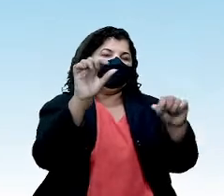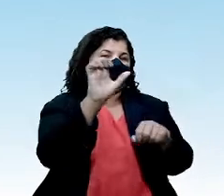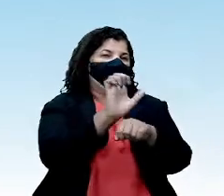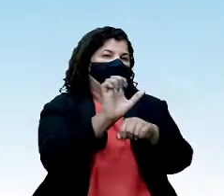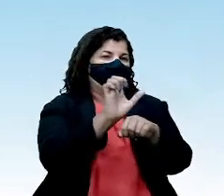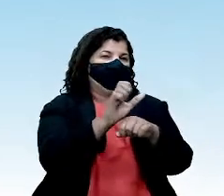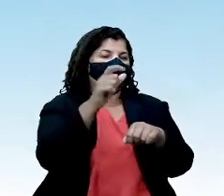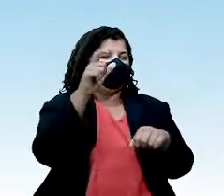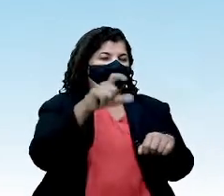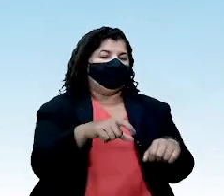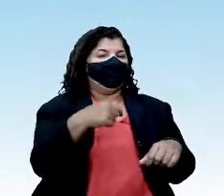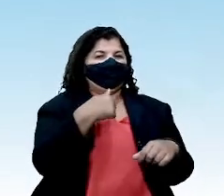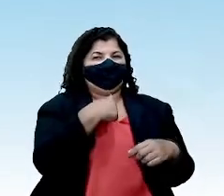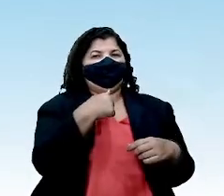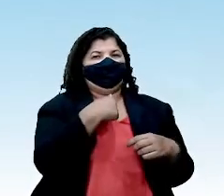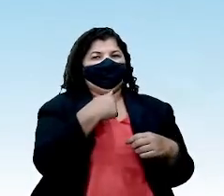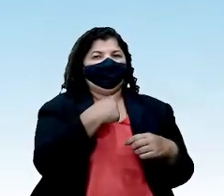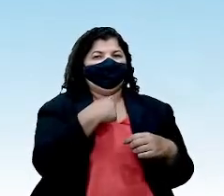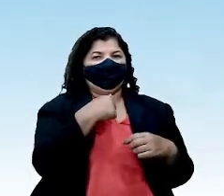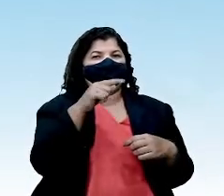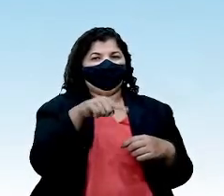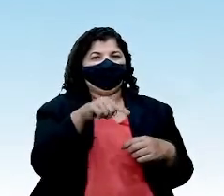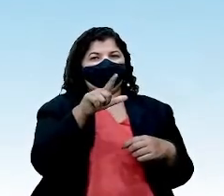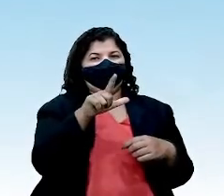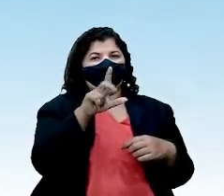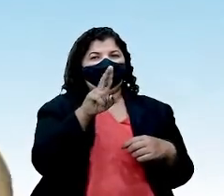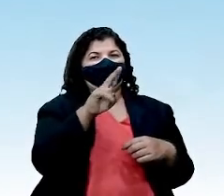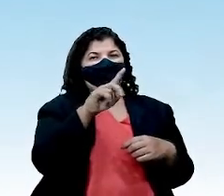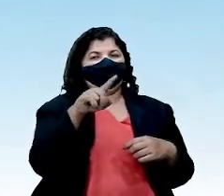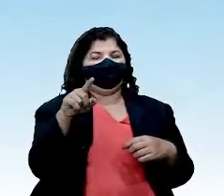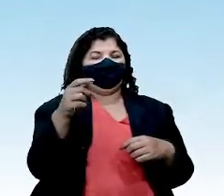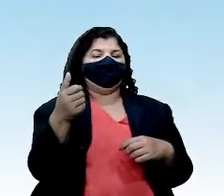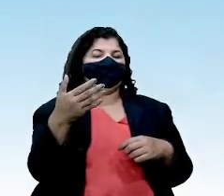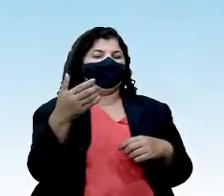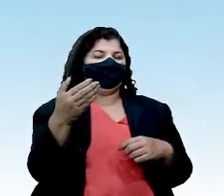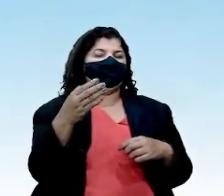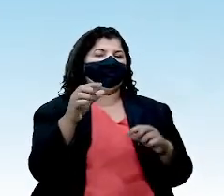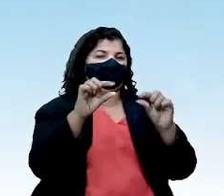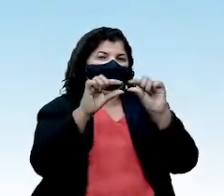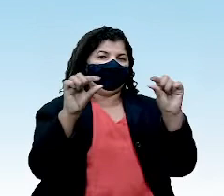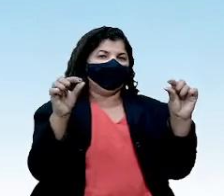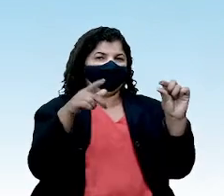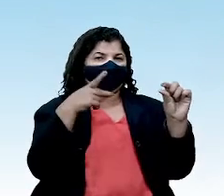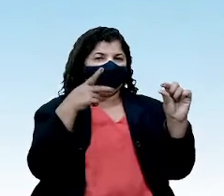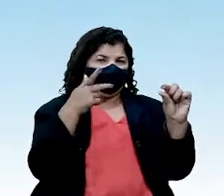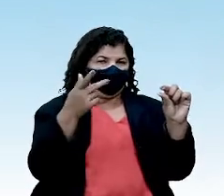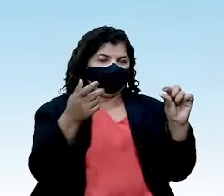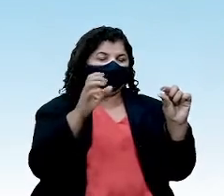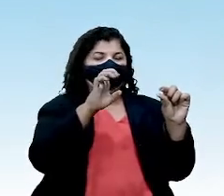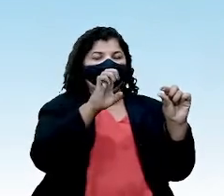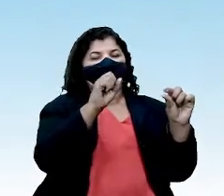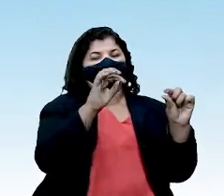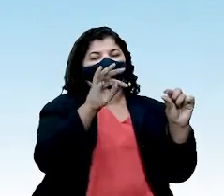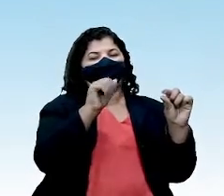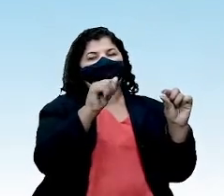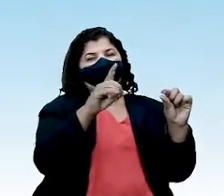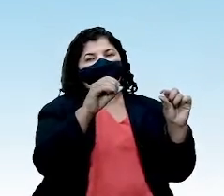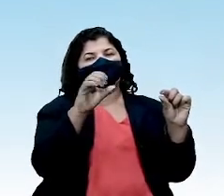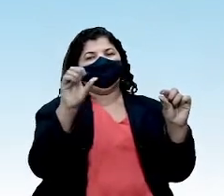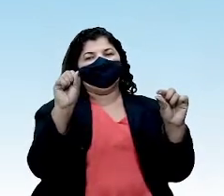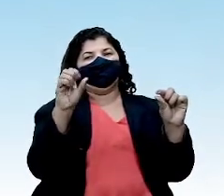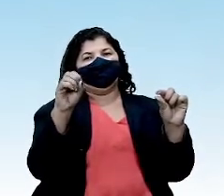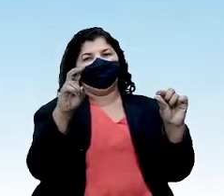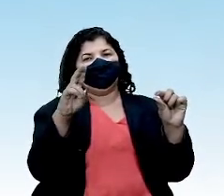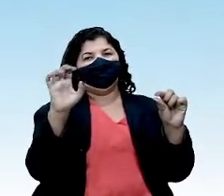quem? Luís XIV, o rei Sol, né? O Estado sou eu, né?